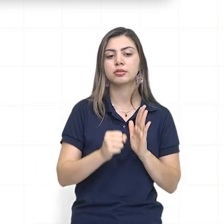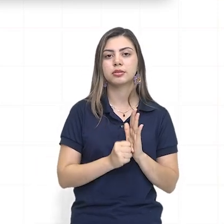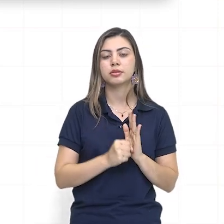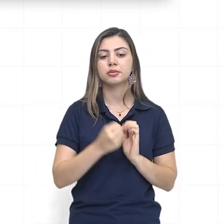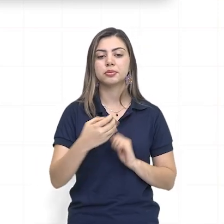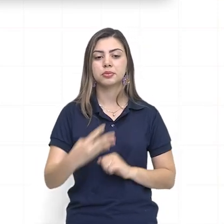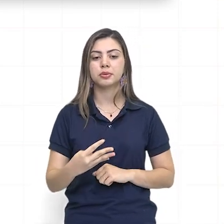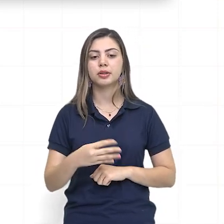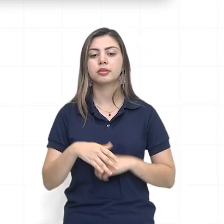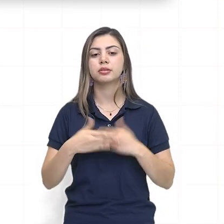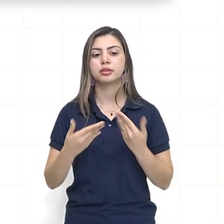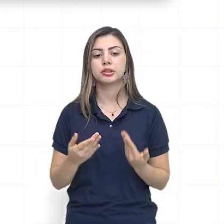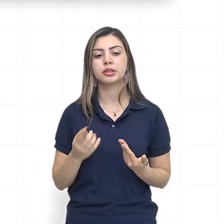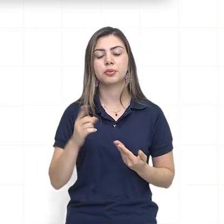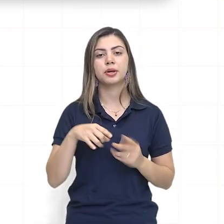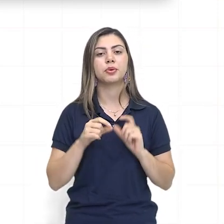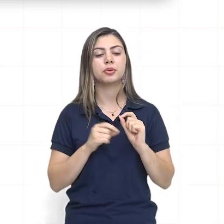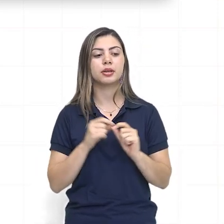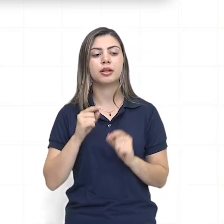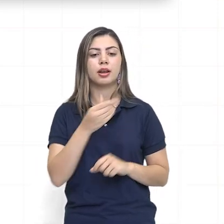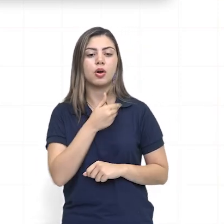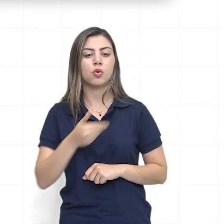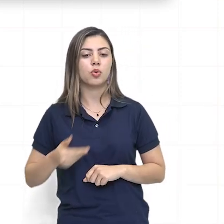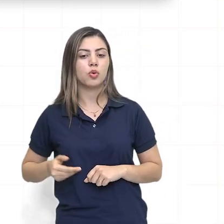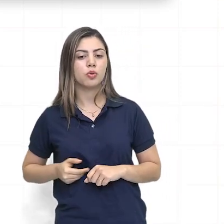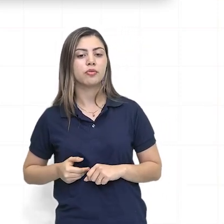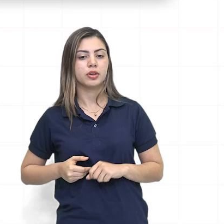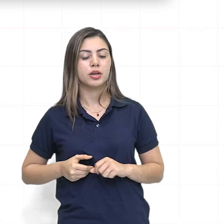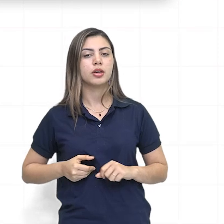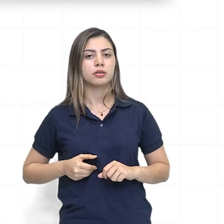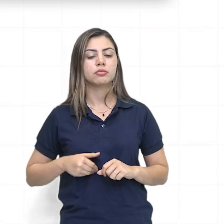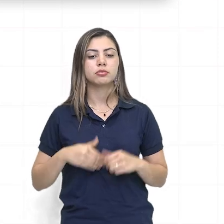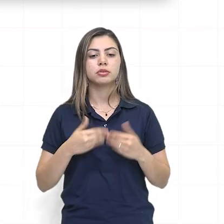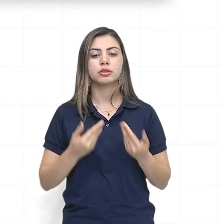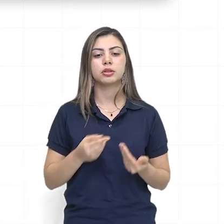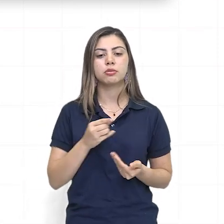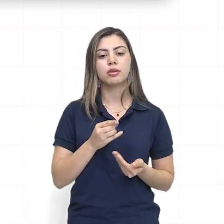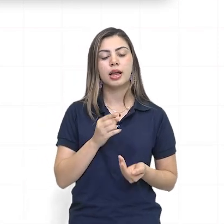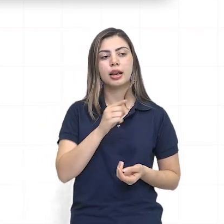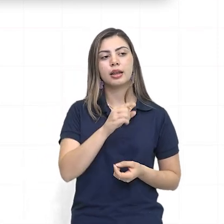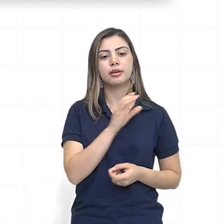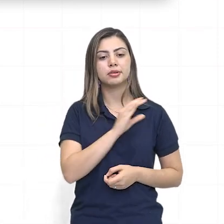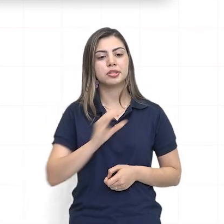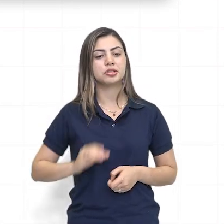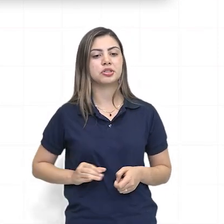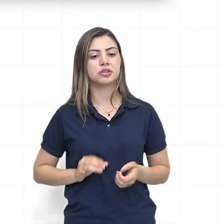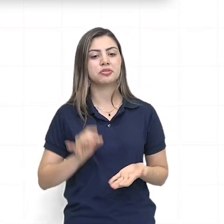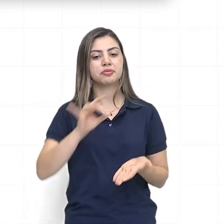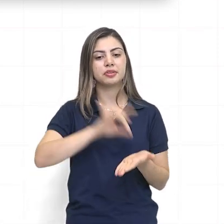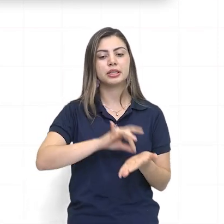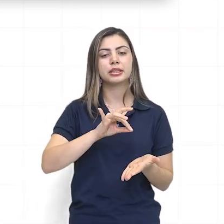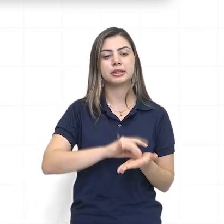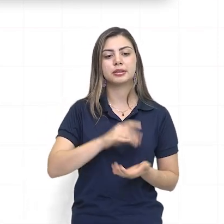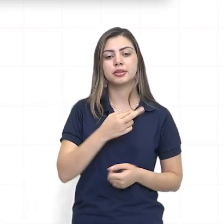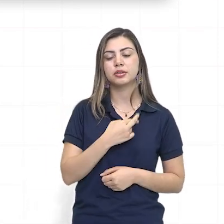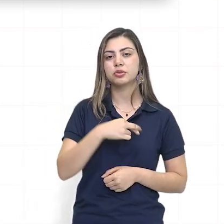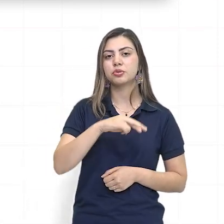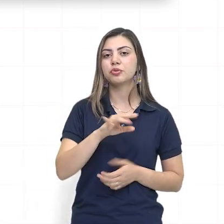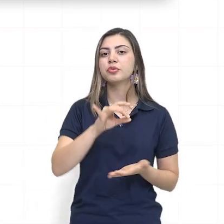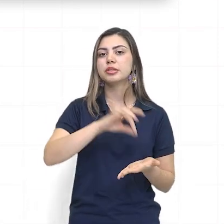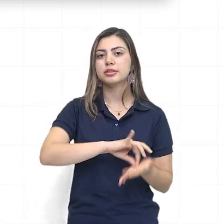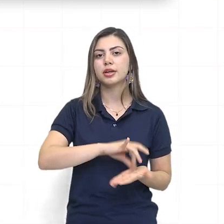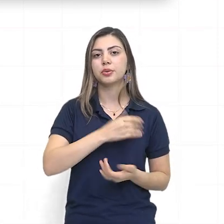IV. Identificar-se, então, com o Estado quando o cristianismo foi reconhecido como